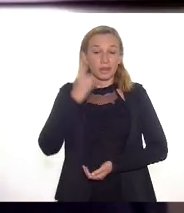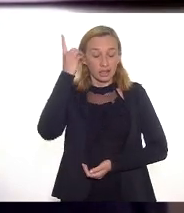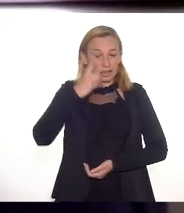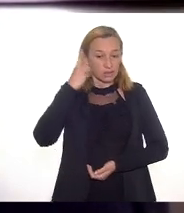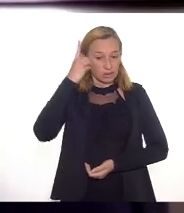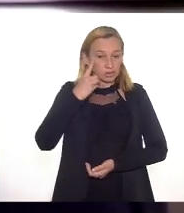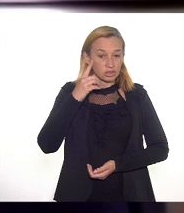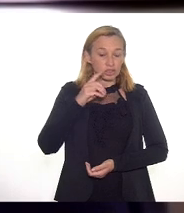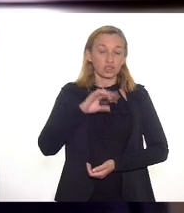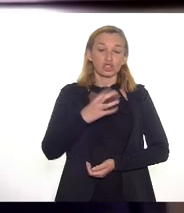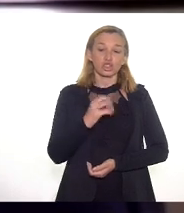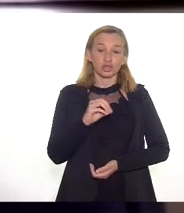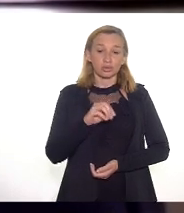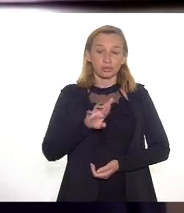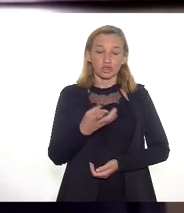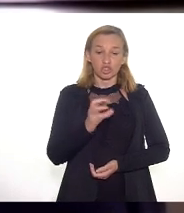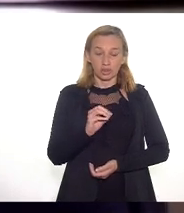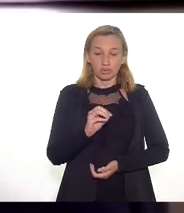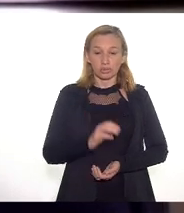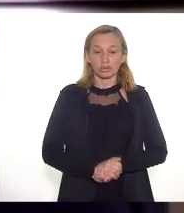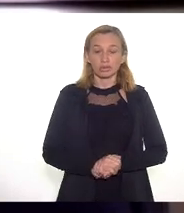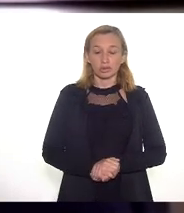Deputado Chico Machado.